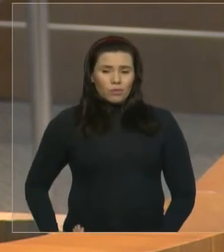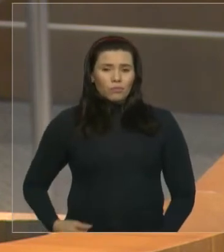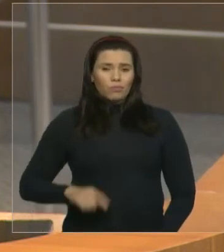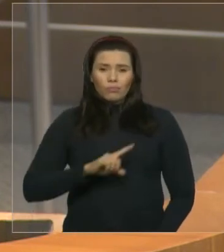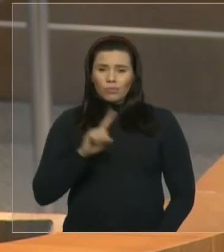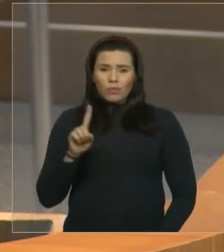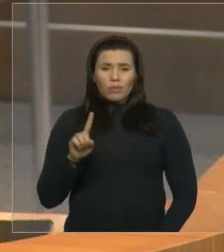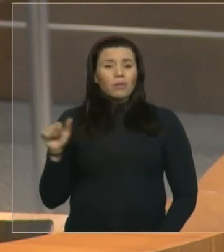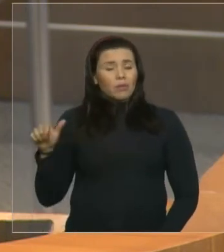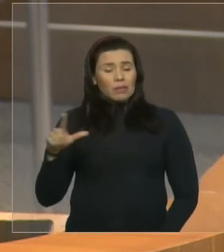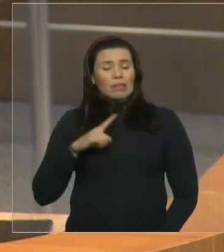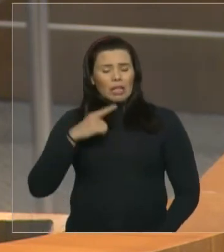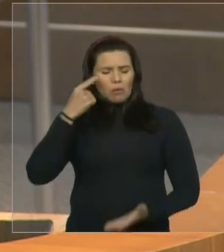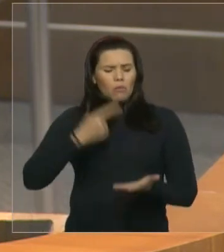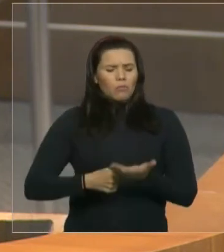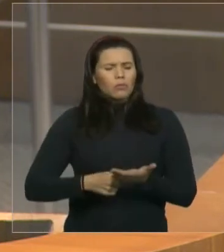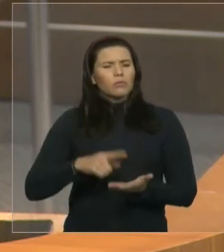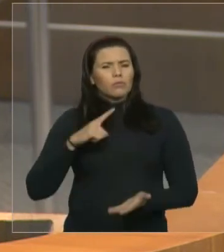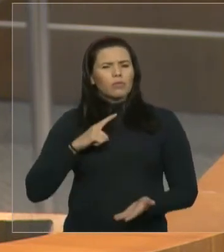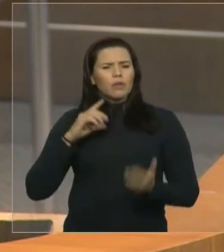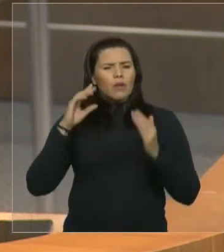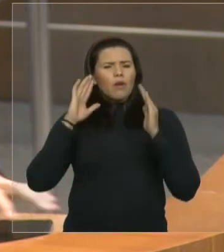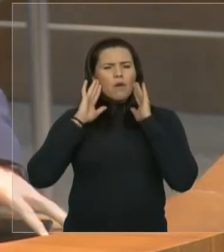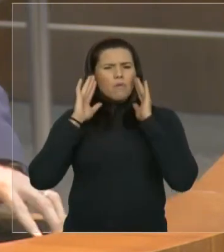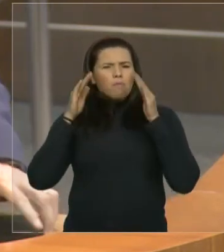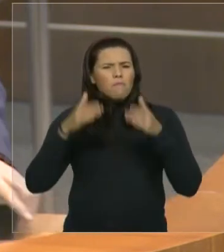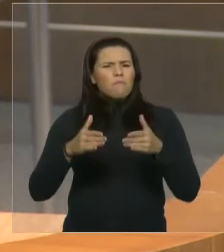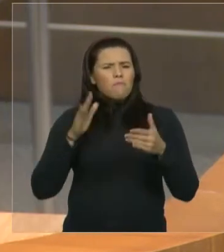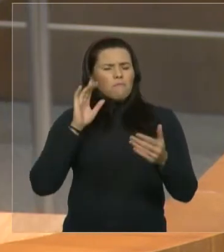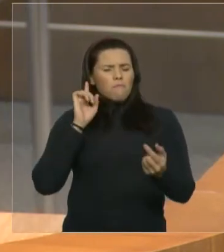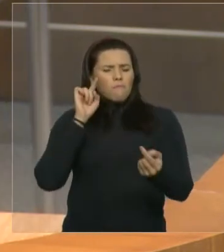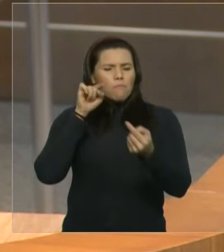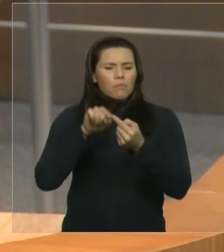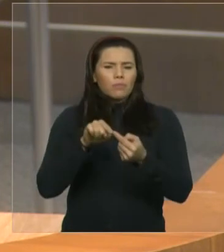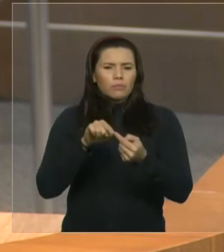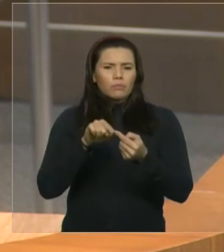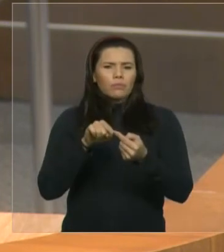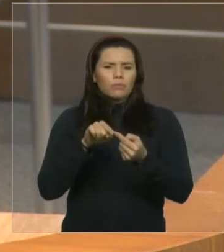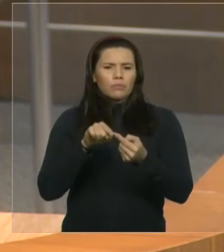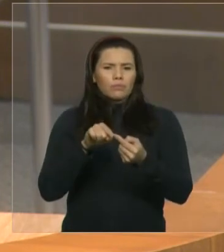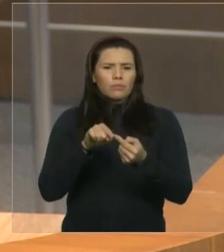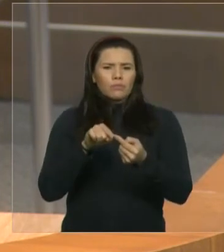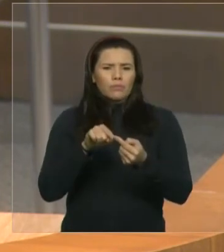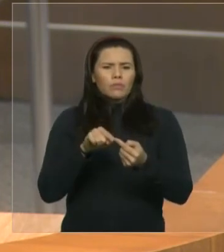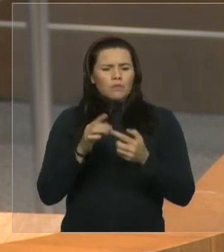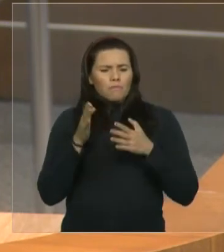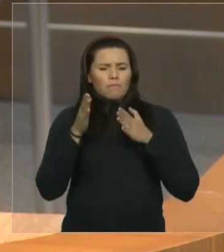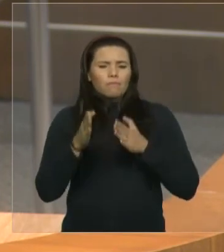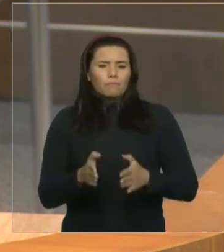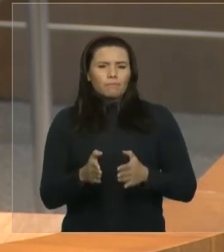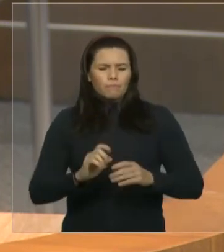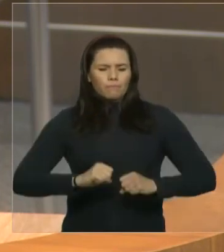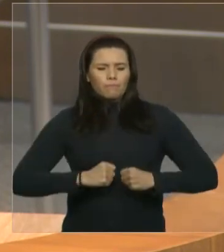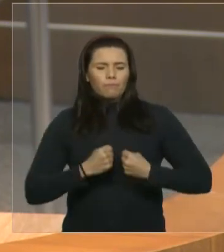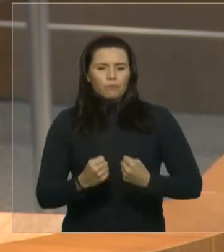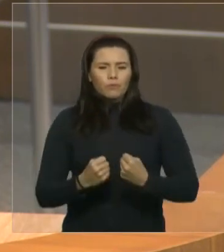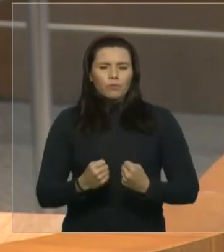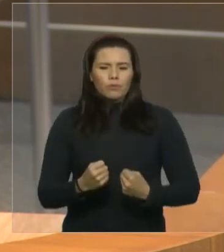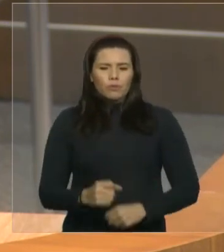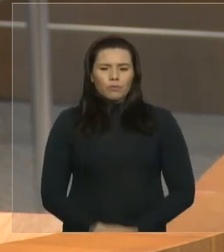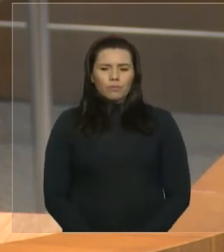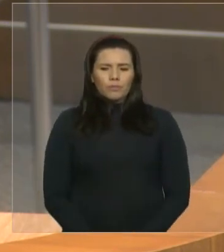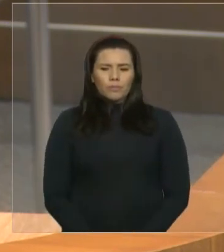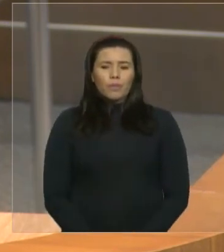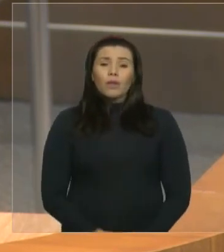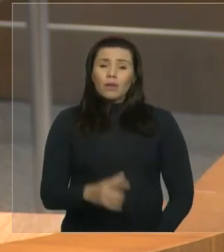tem compromisso, tem foco e tem determinação. E para finalizar, senhor presidente, tem gente que vai se zangar mais